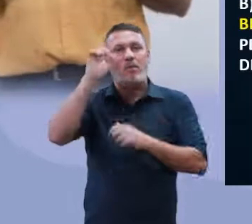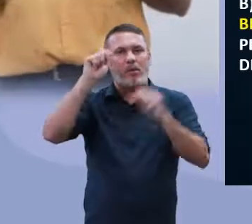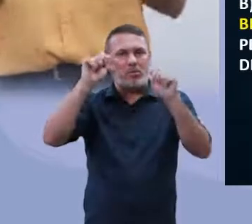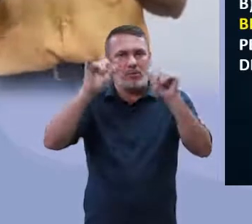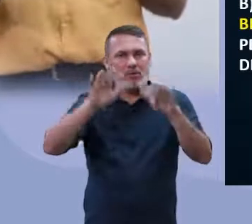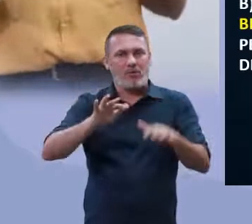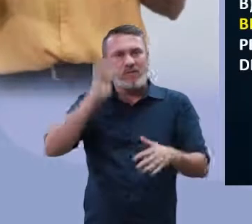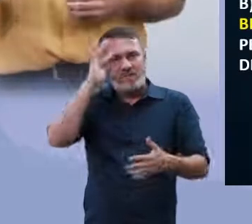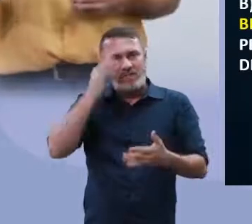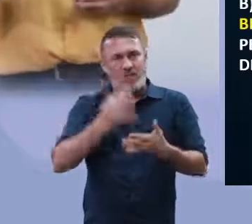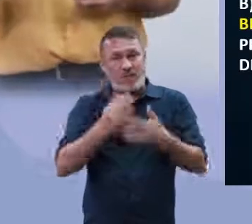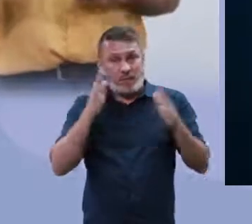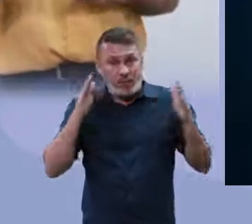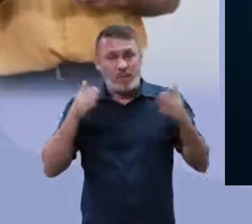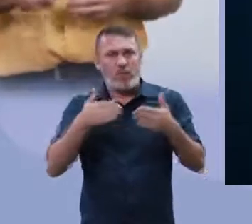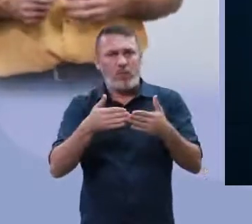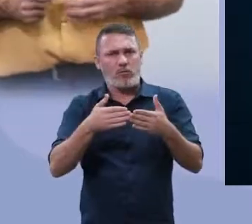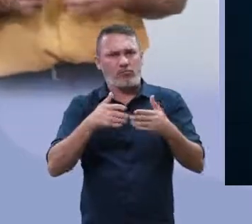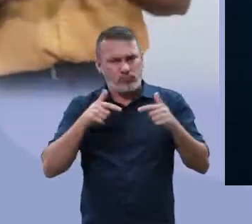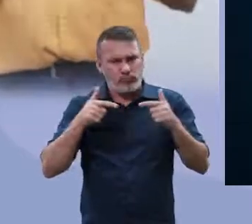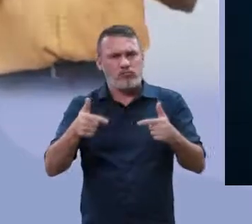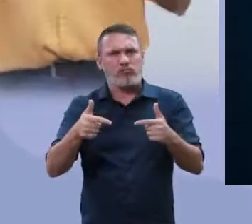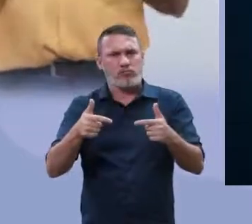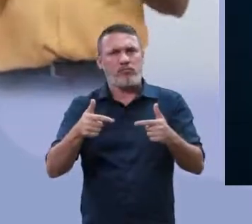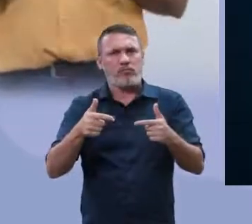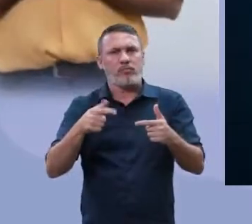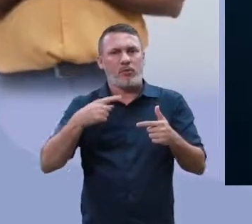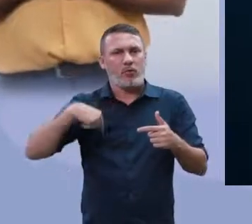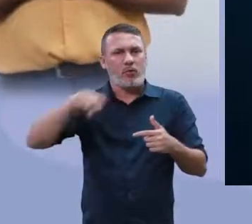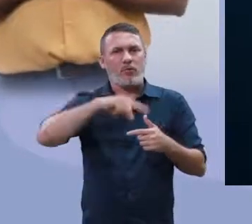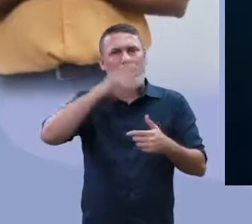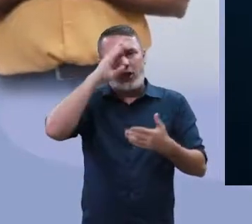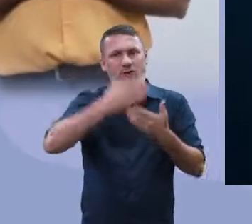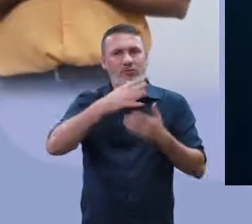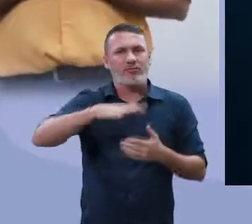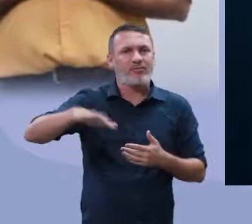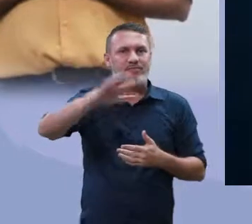com Deus, fé, foco, determinação,